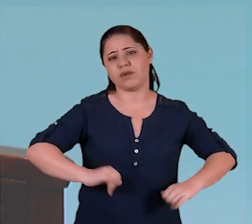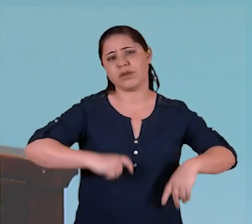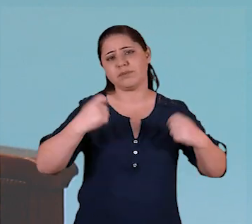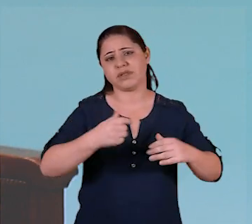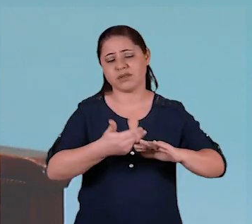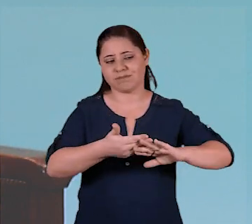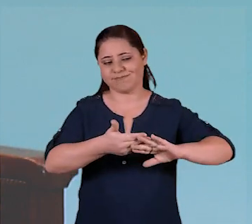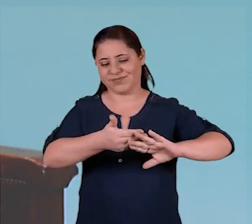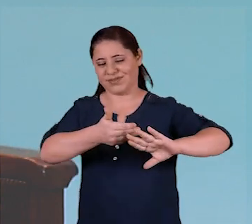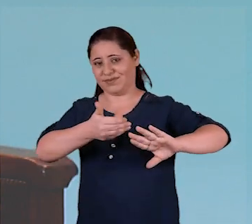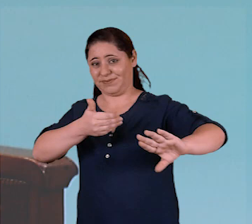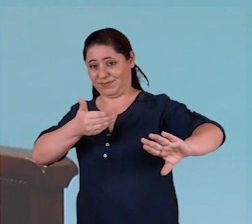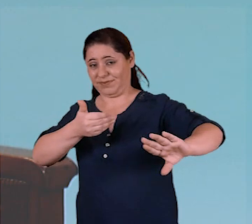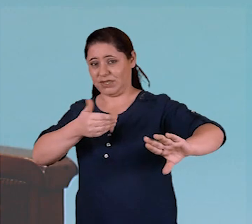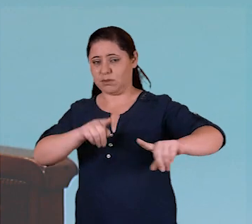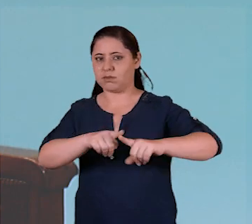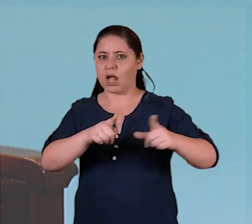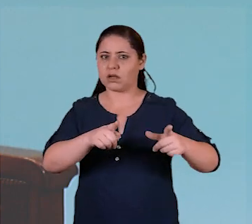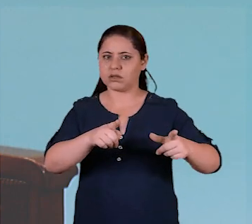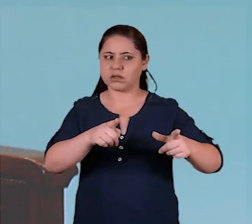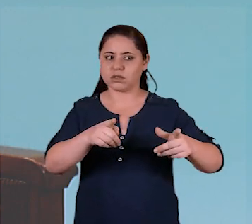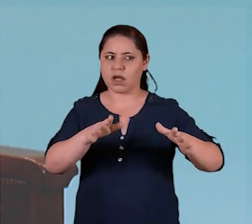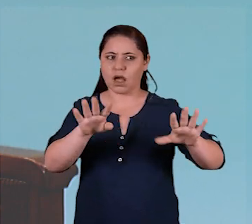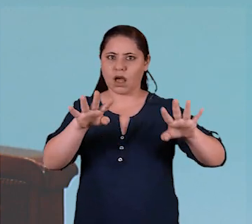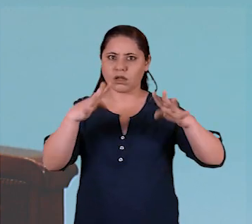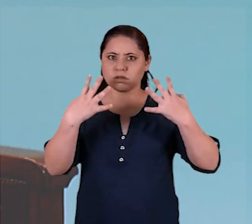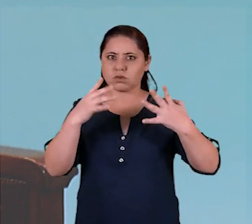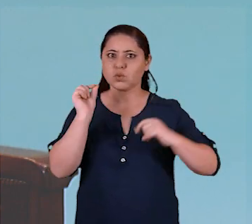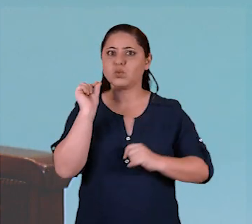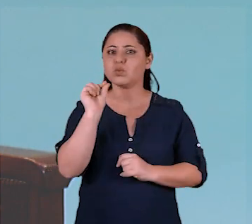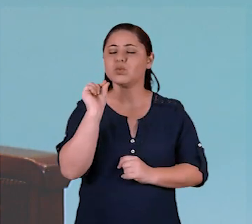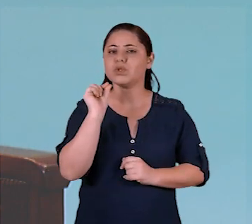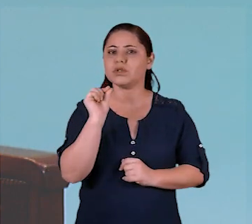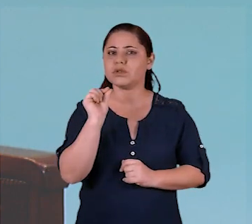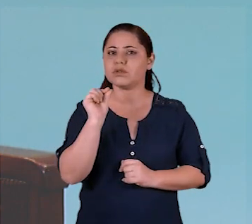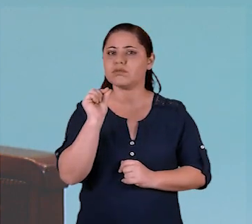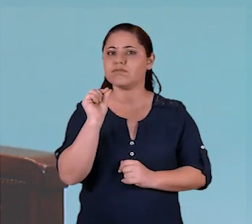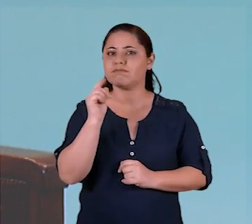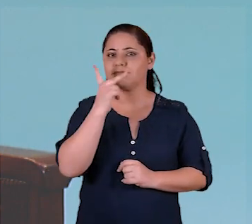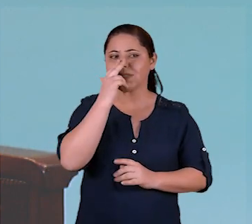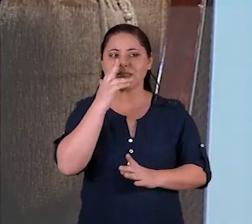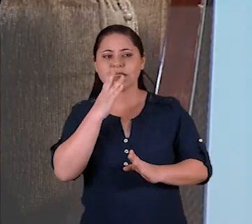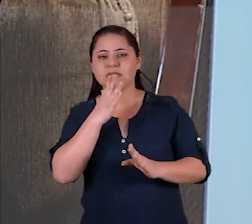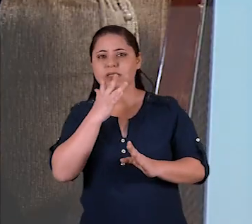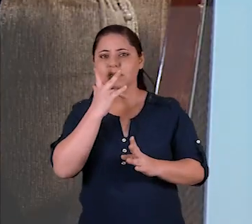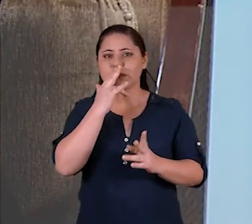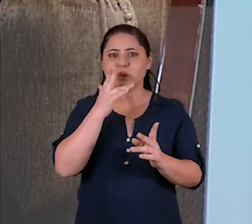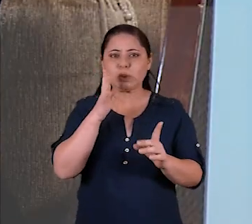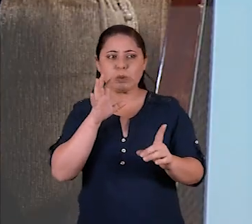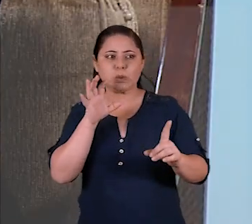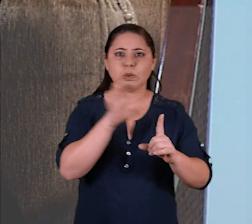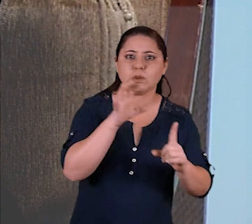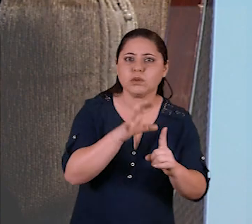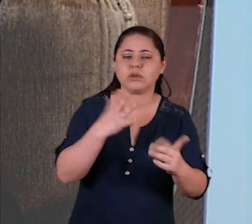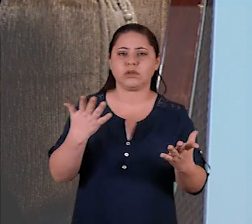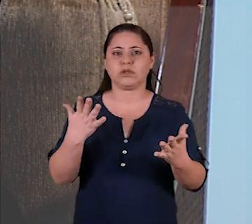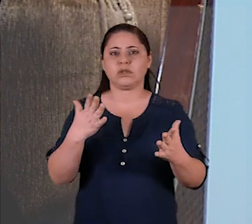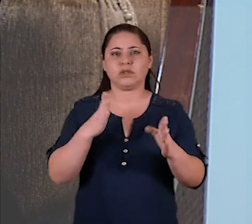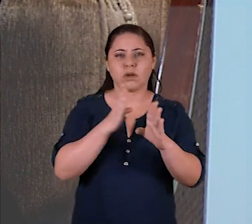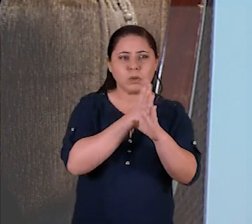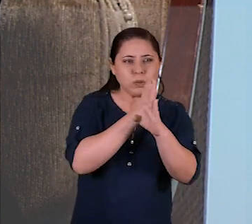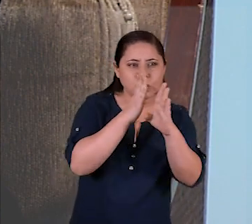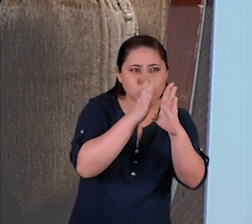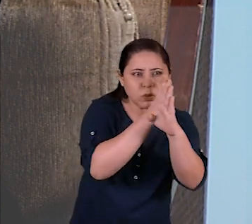tentar manter distância. Mas o que me chama a atenção mesmo são aquelas perseguições,